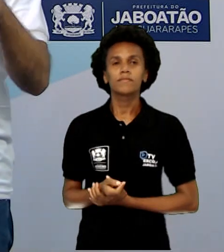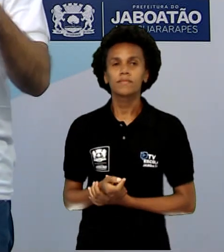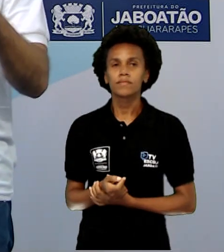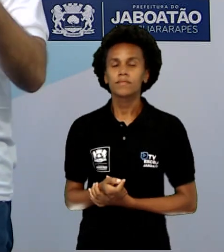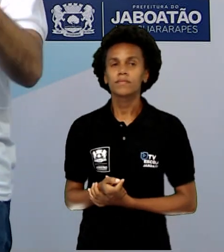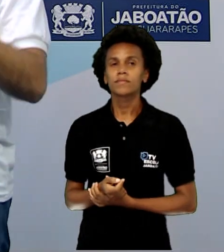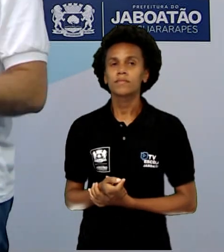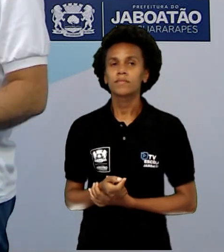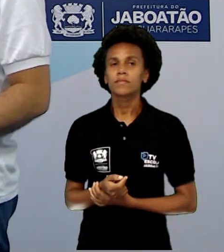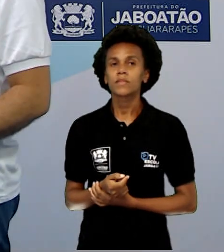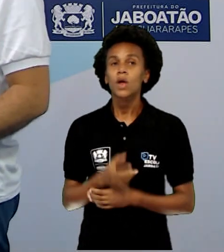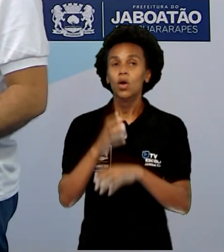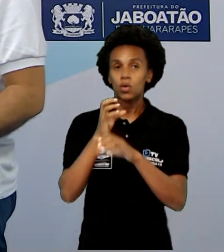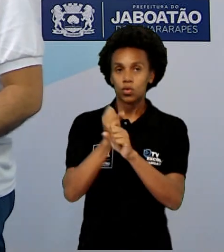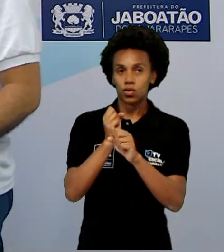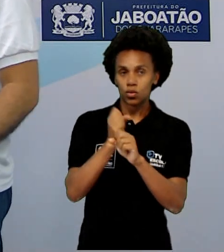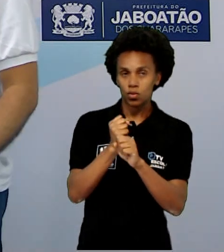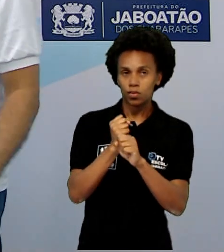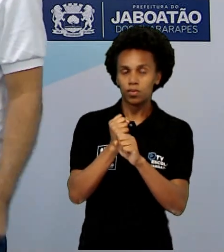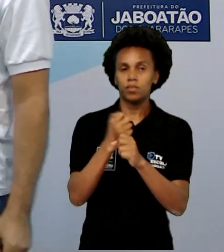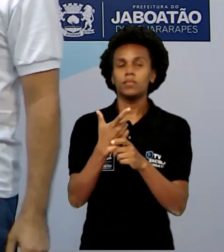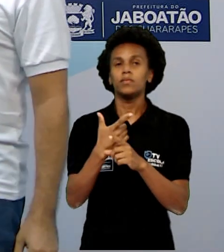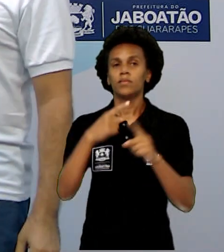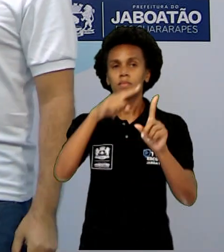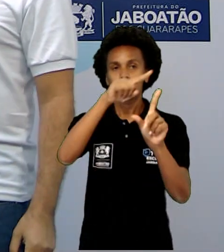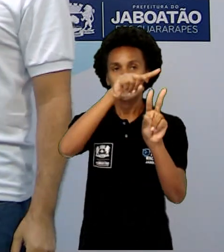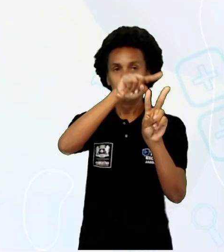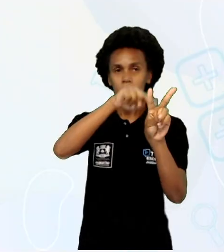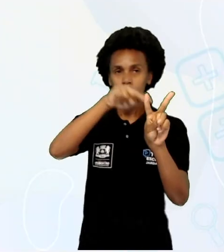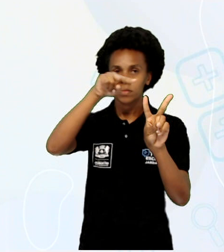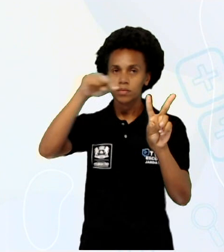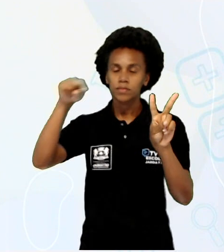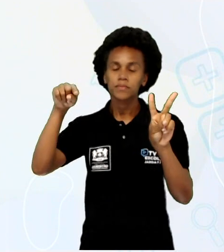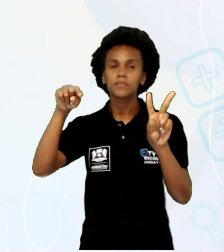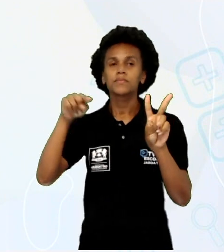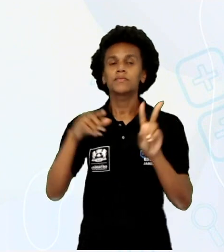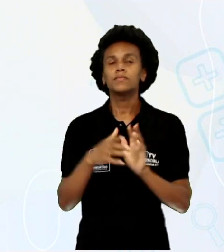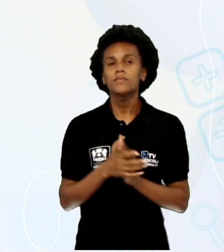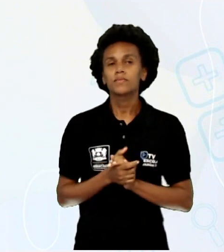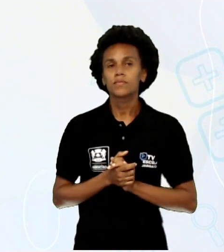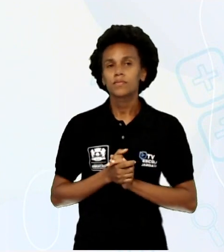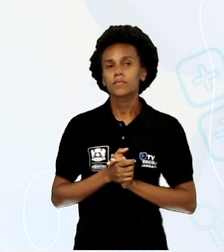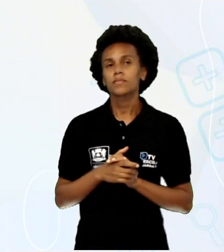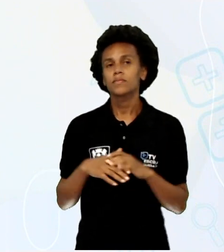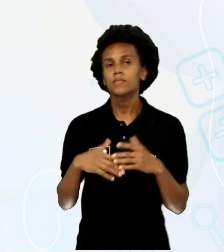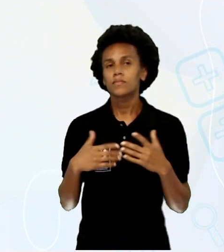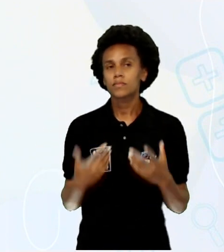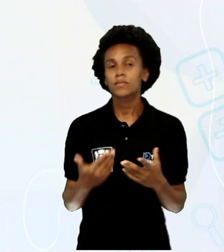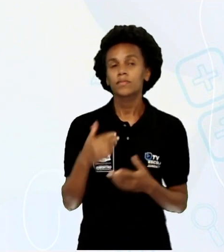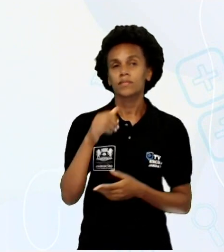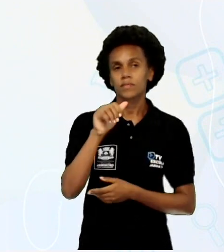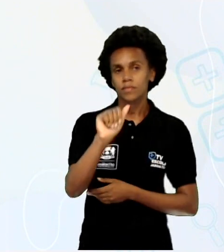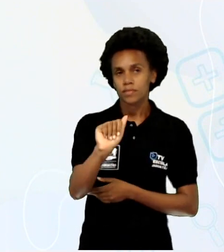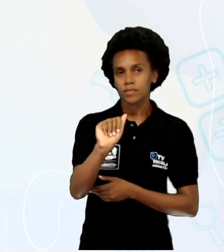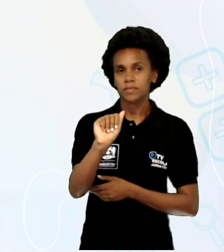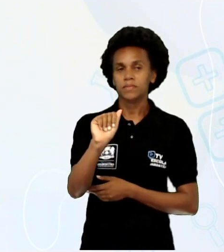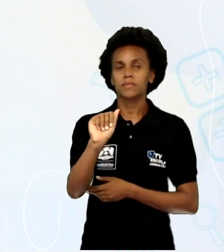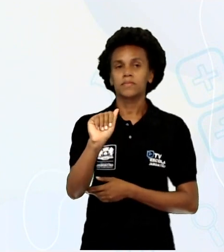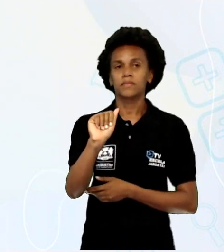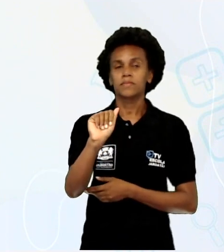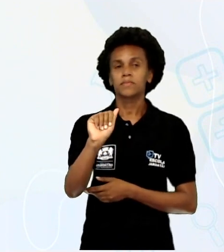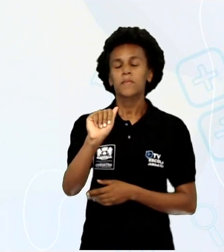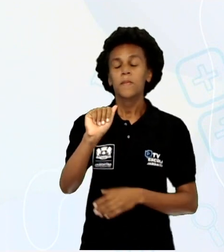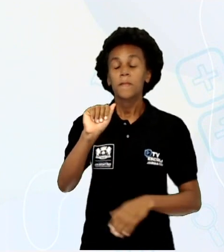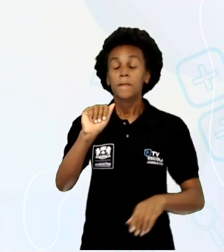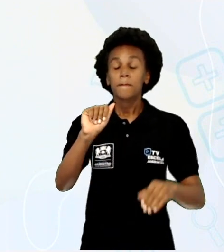e produto das raízes. Então é exatamente isso que eu vou fazer aqui, esse B sobre A, mesmo tendo esse mais